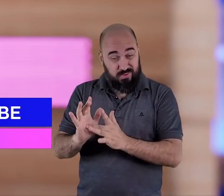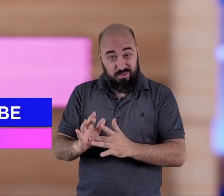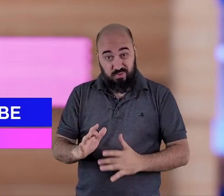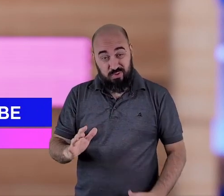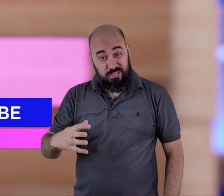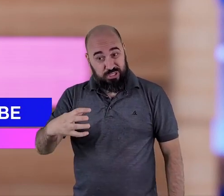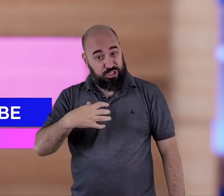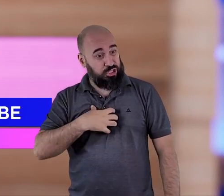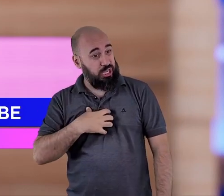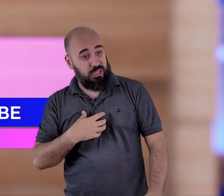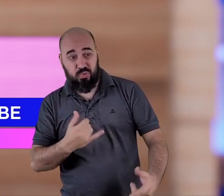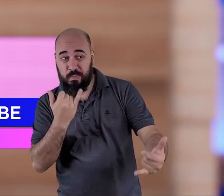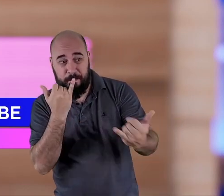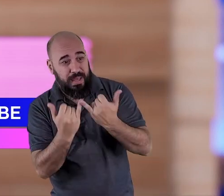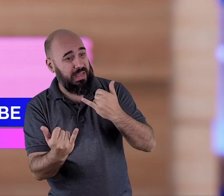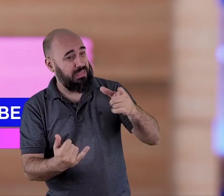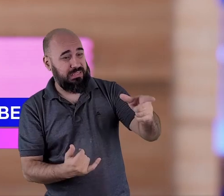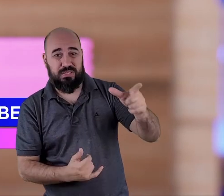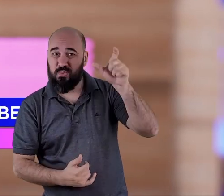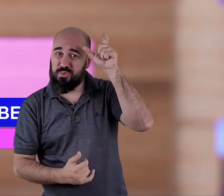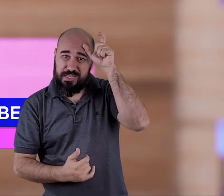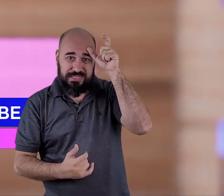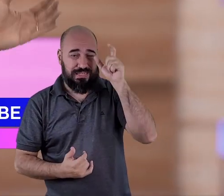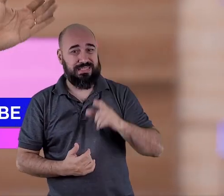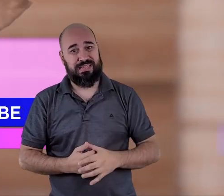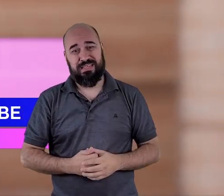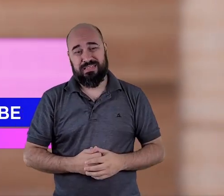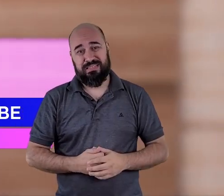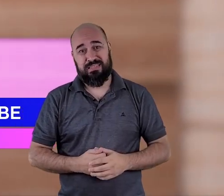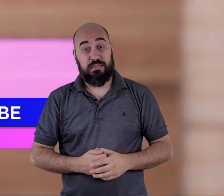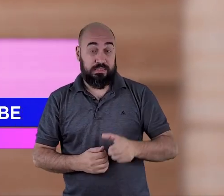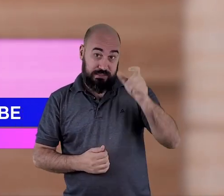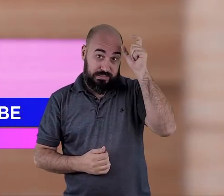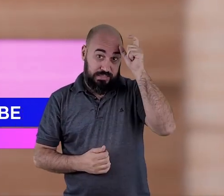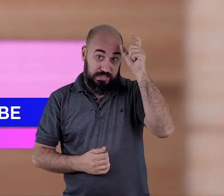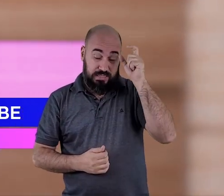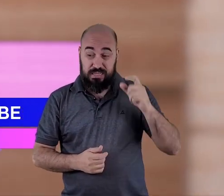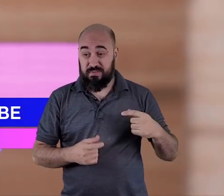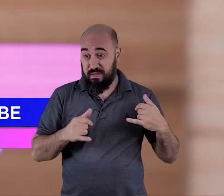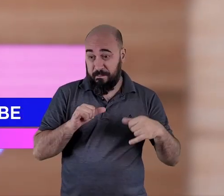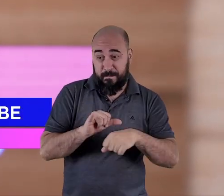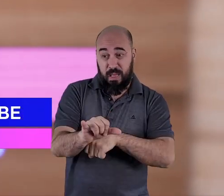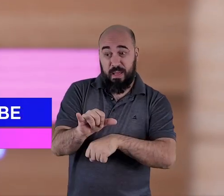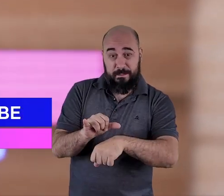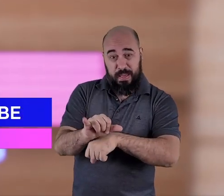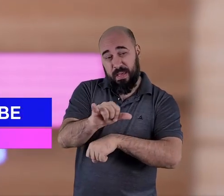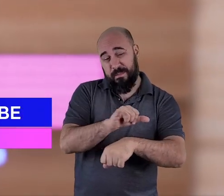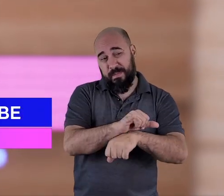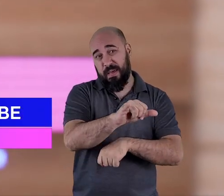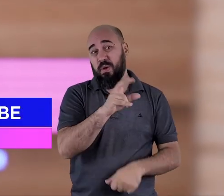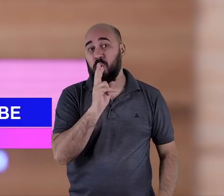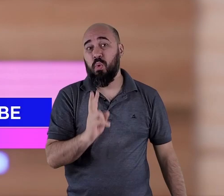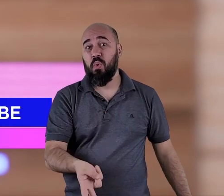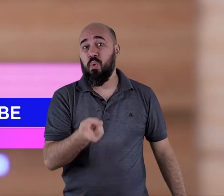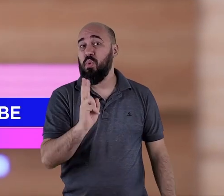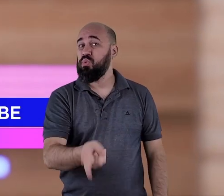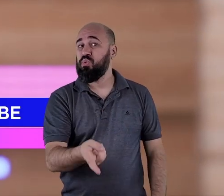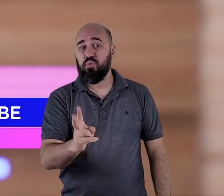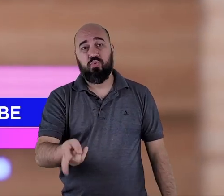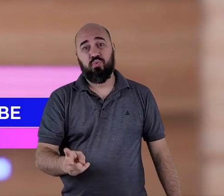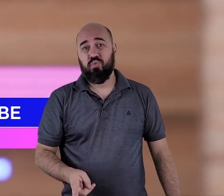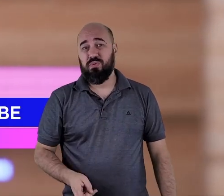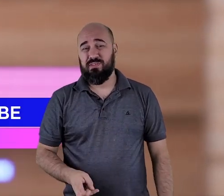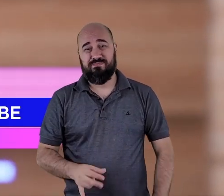também continuará de onde parou, iludindo as pessoas. O engano continuará